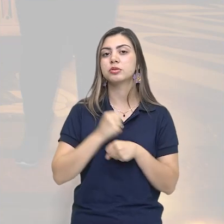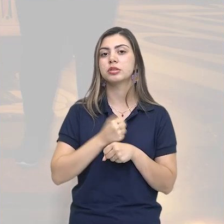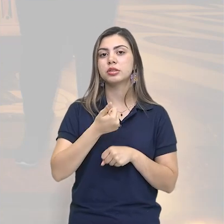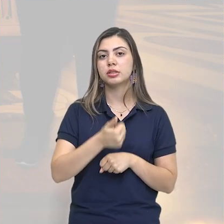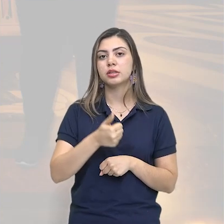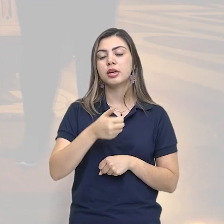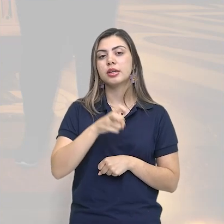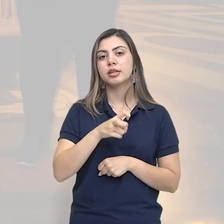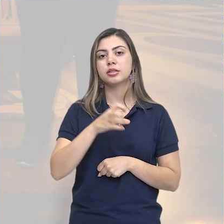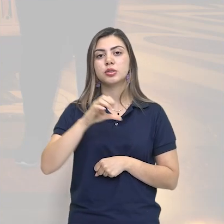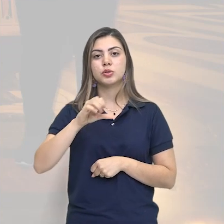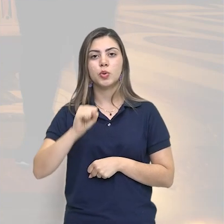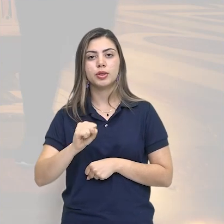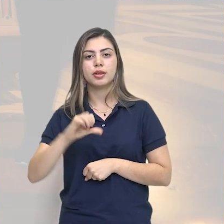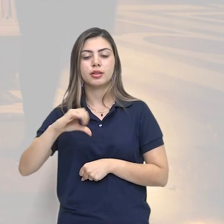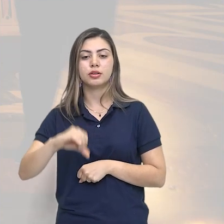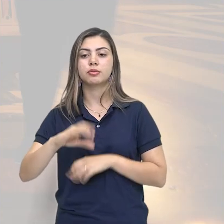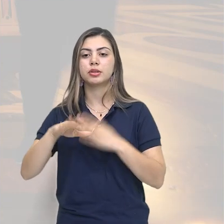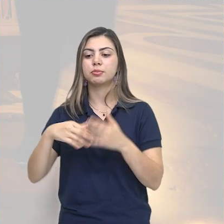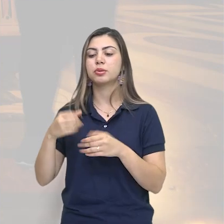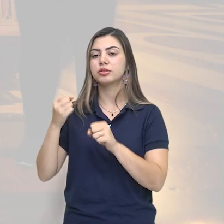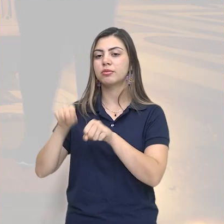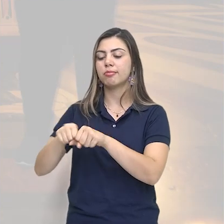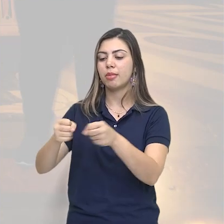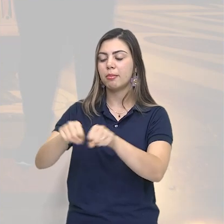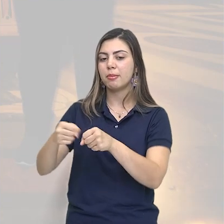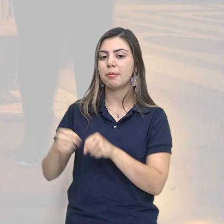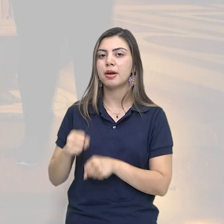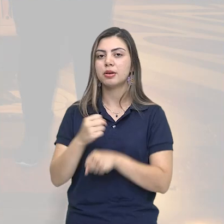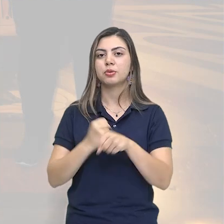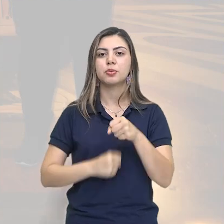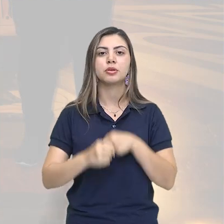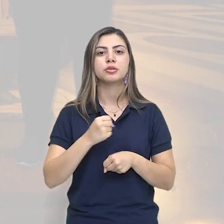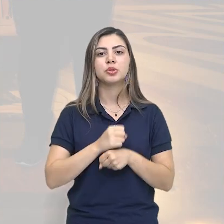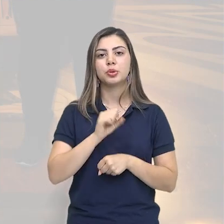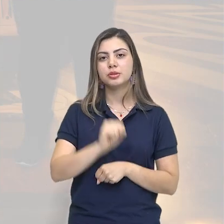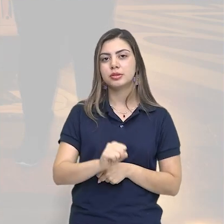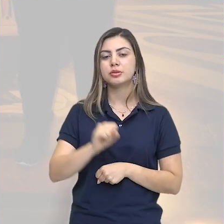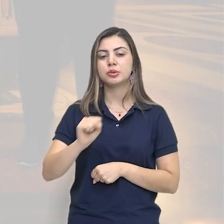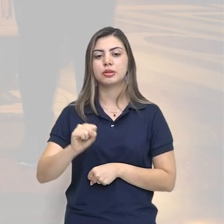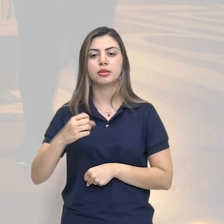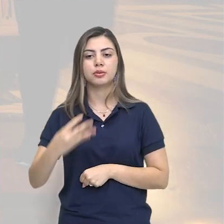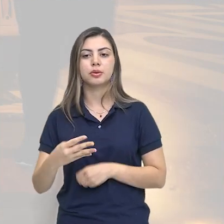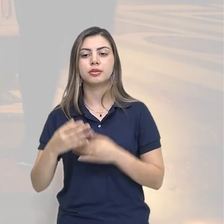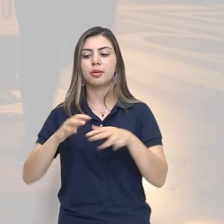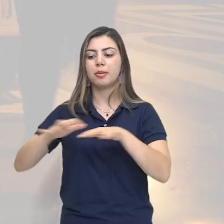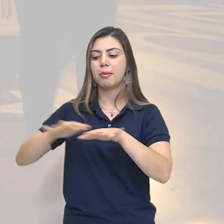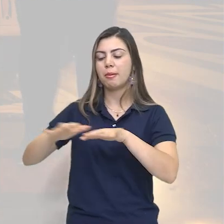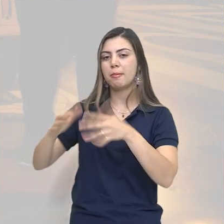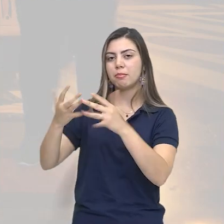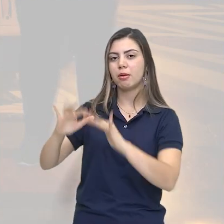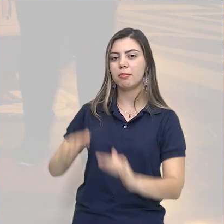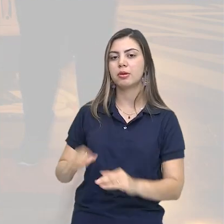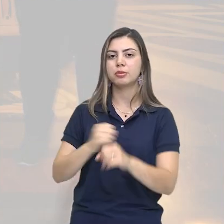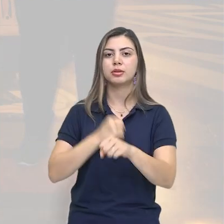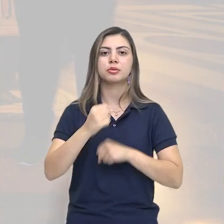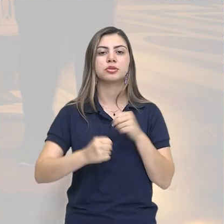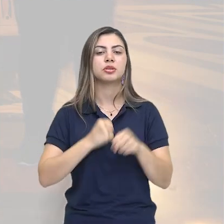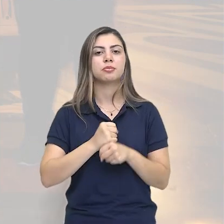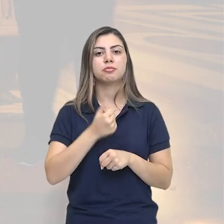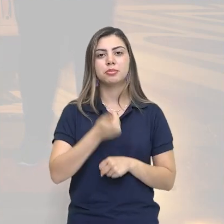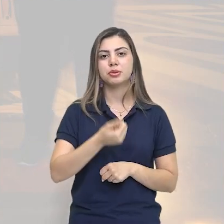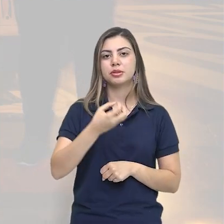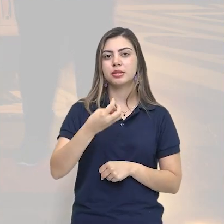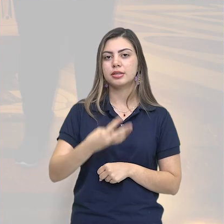589. Destruída pelos sarracenos em 884, arrasada por um terremoto em